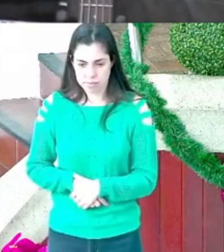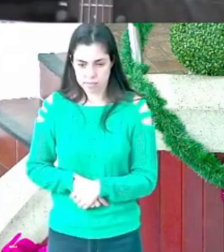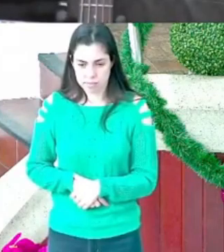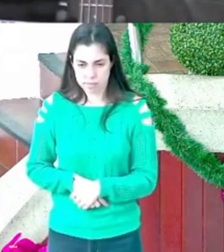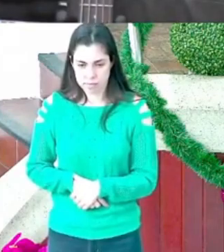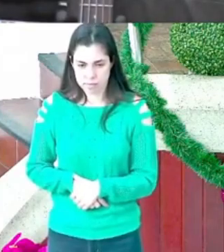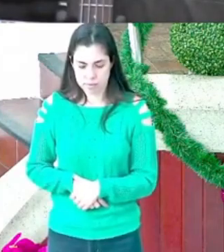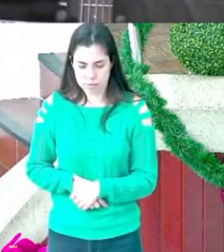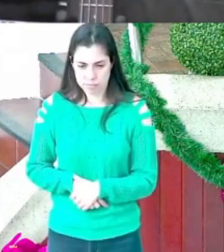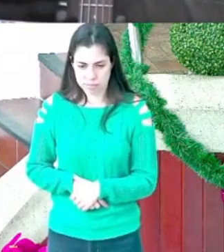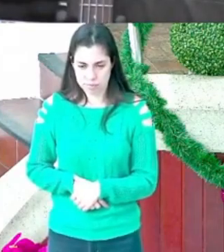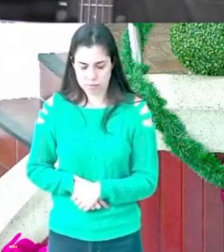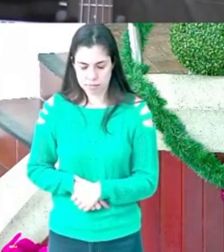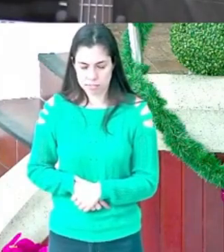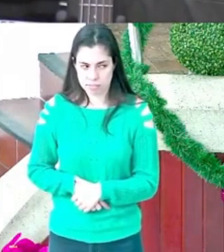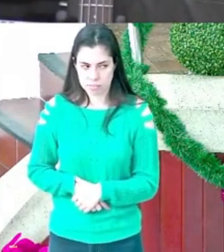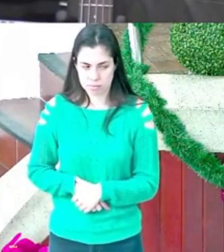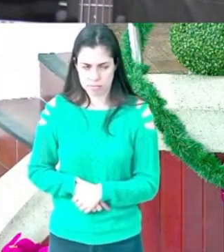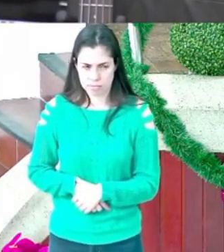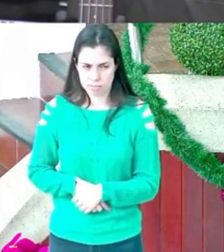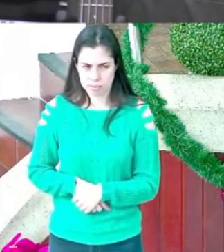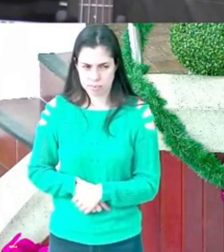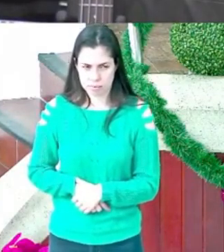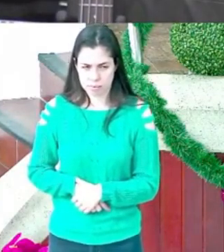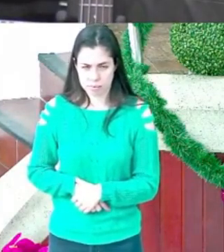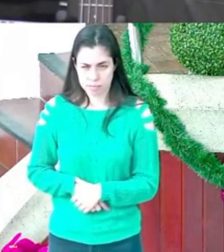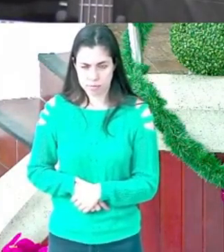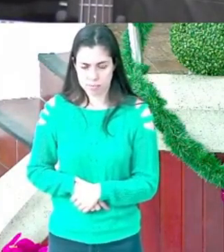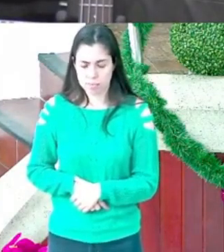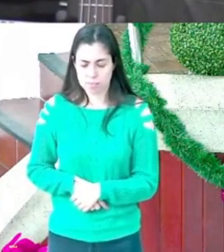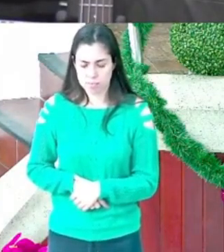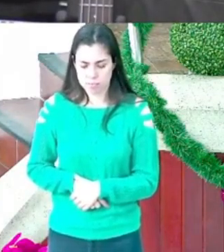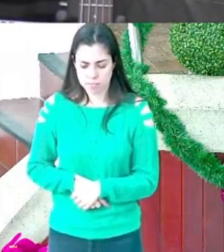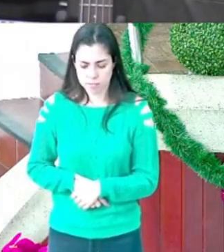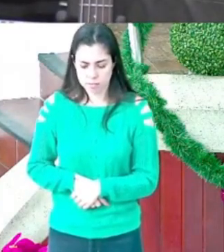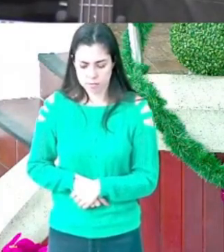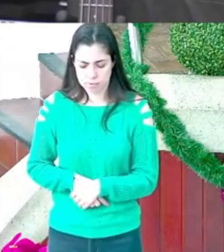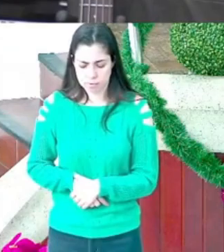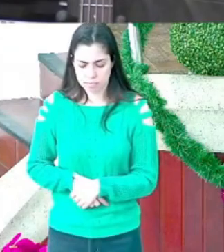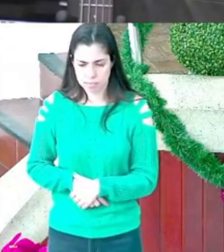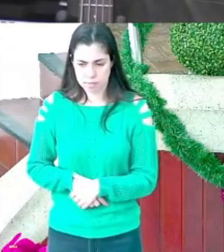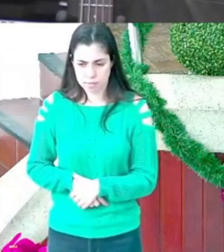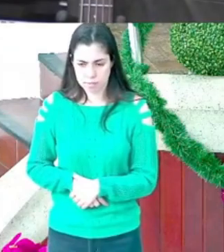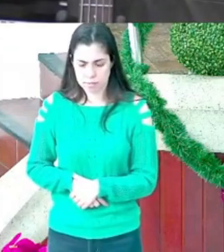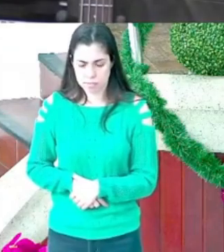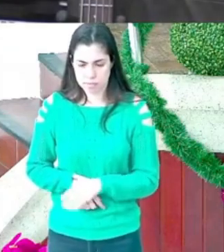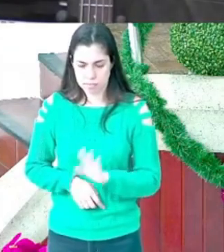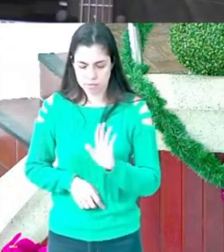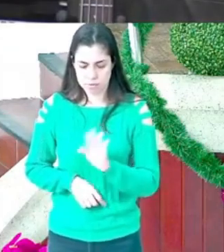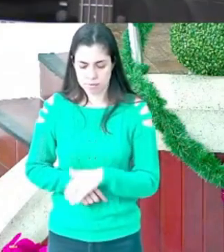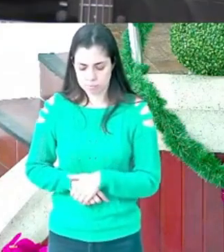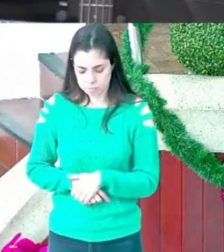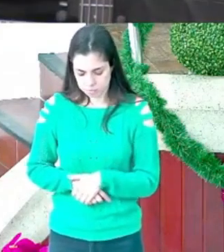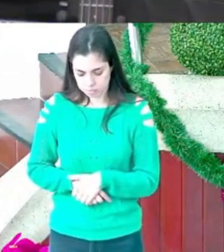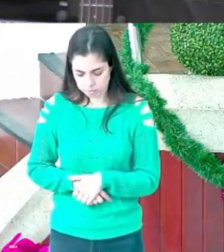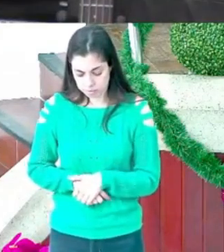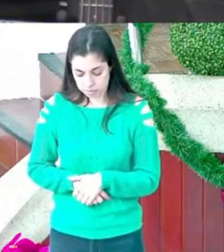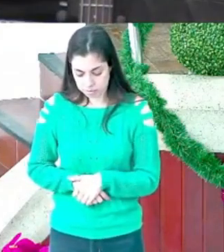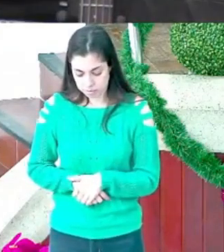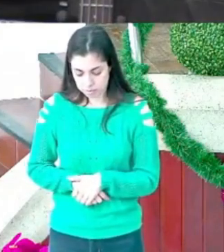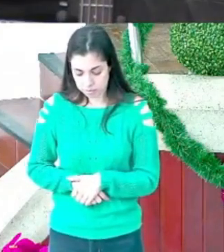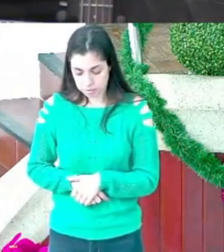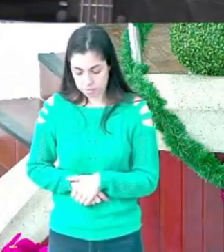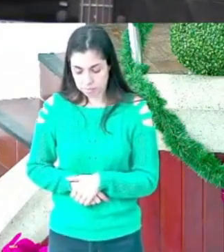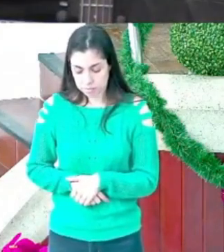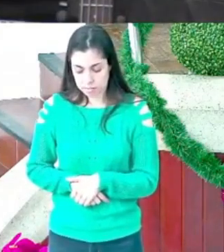por movimentos interiores, ou simplesmente pelas coisas que acontecem lá no seu coração. Obviamente, os discípulos